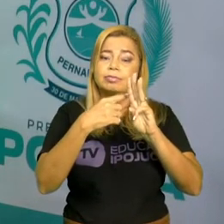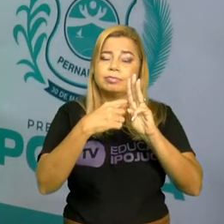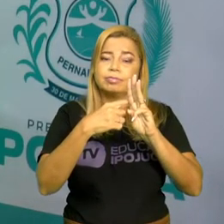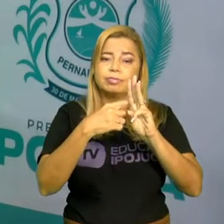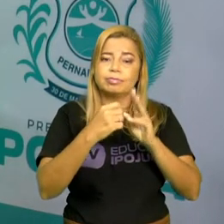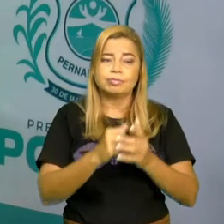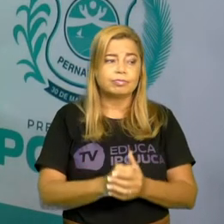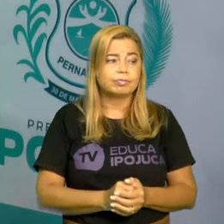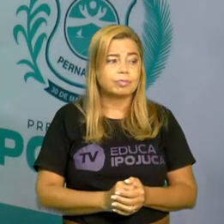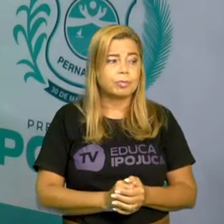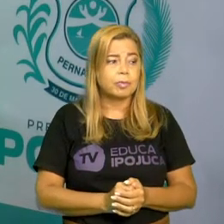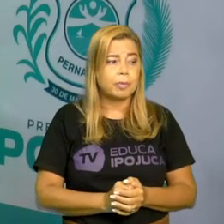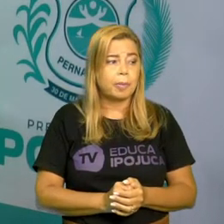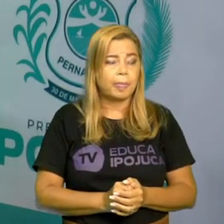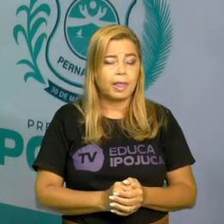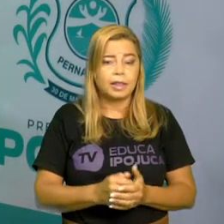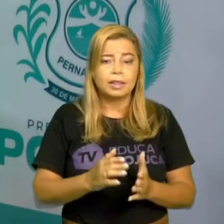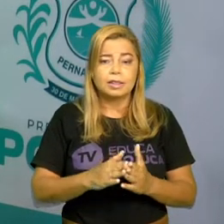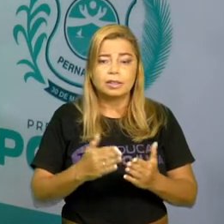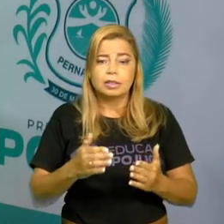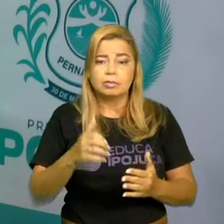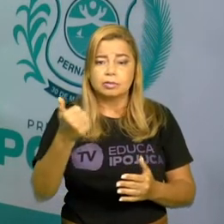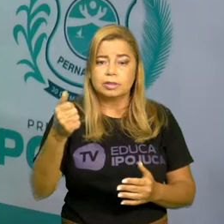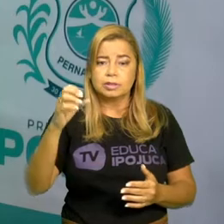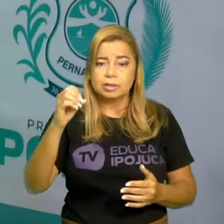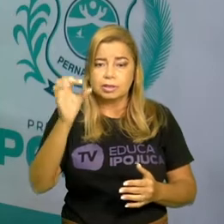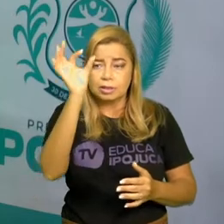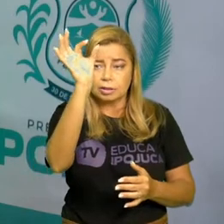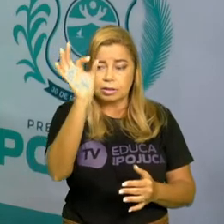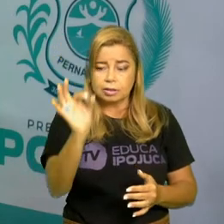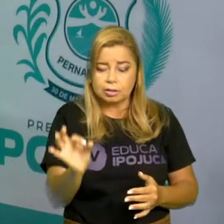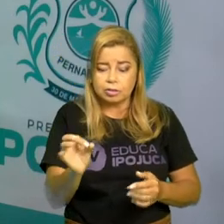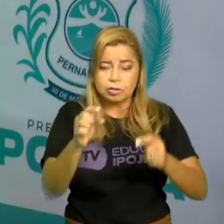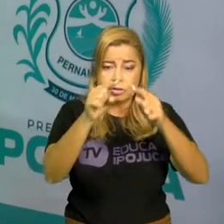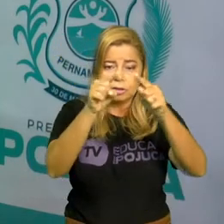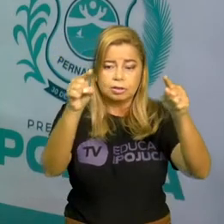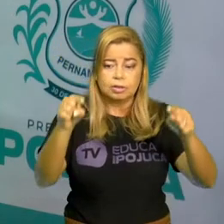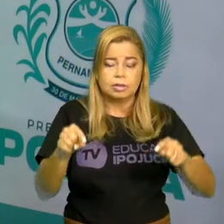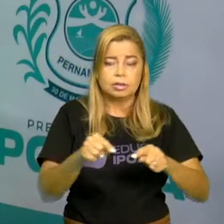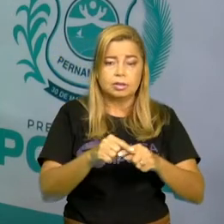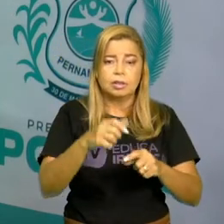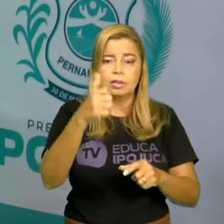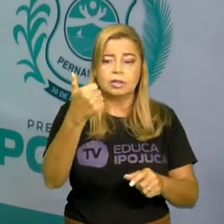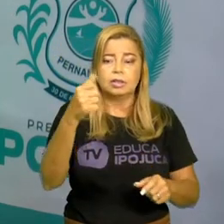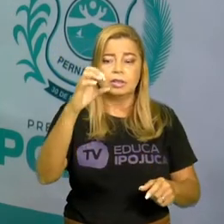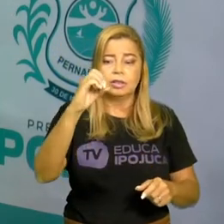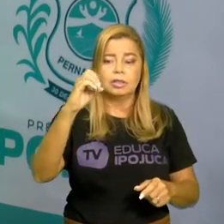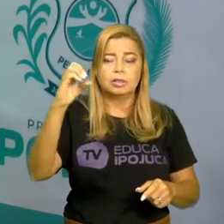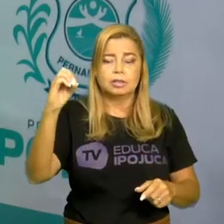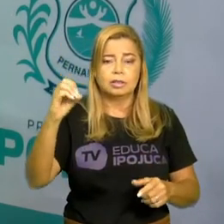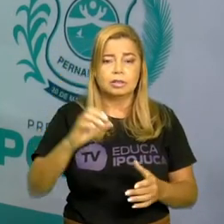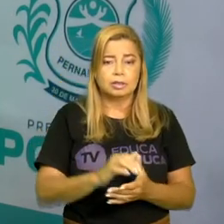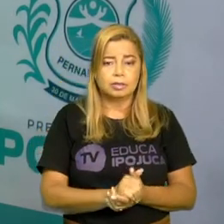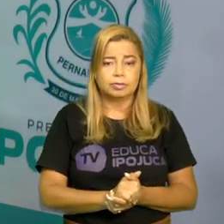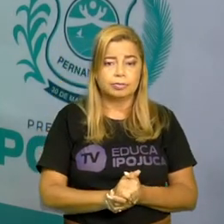10 unidades e aqui eu tenho 100 unidades. Para formar o cubo,